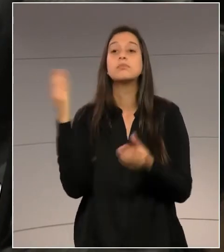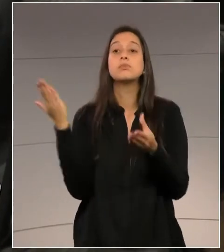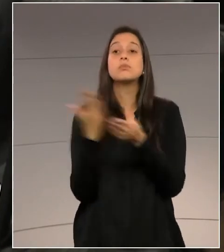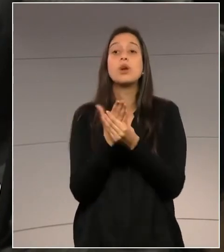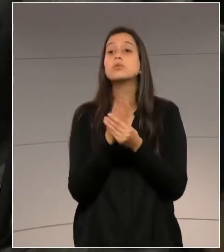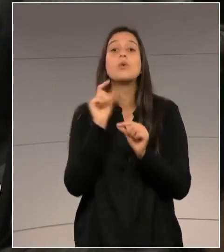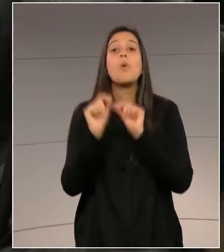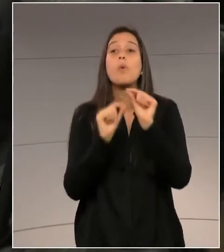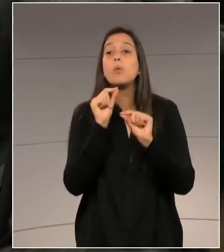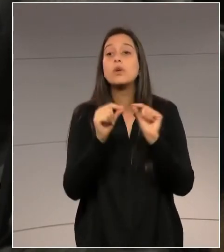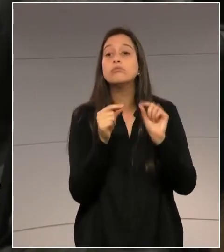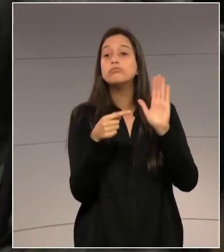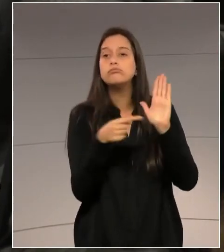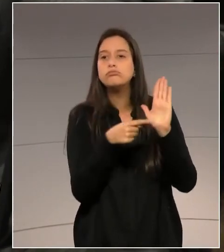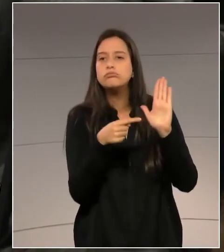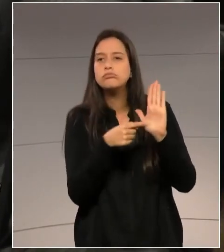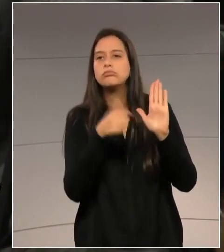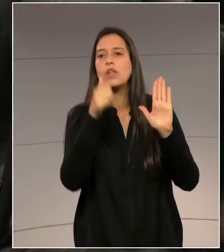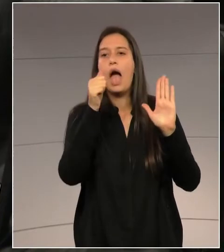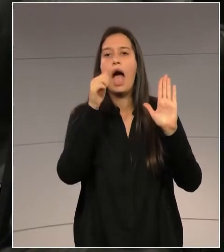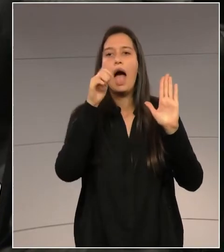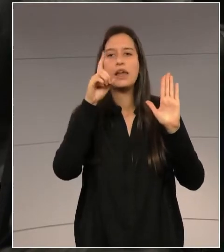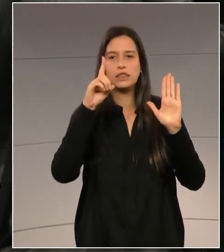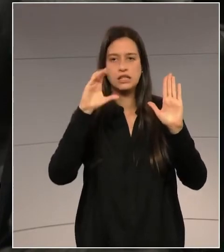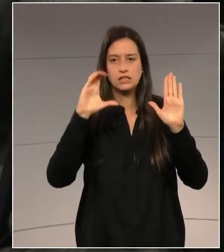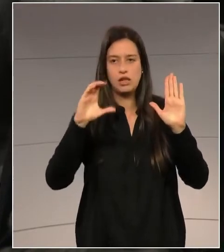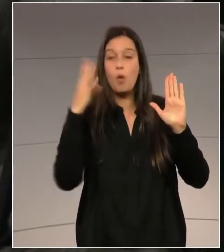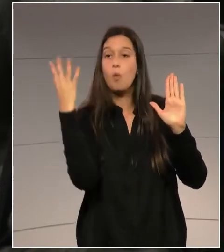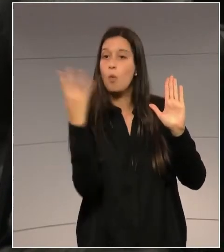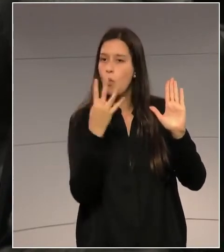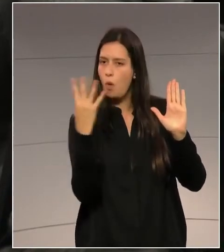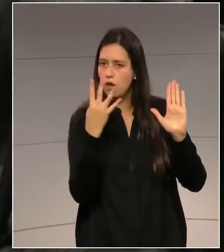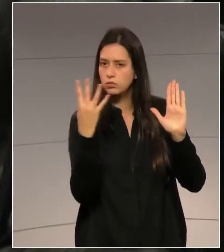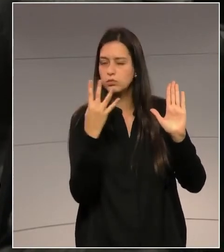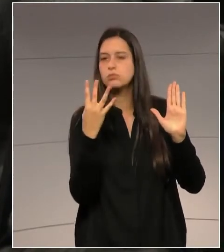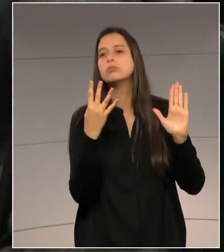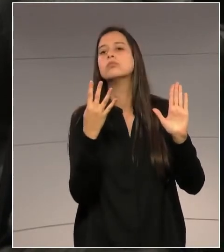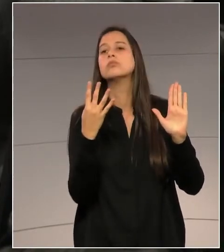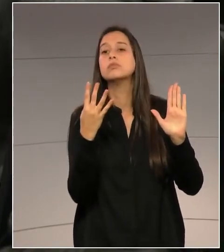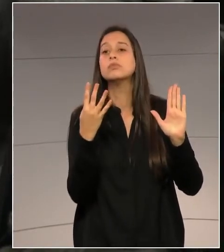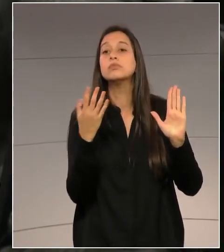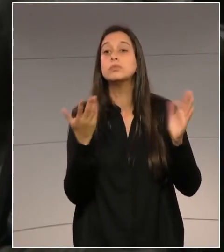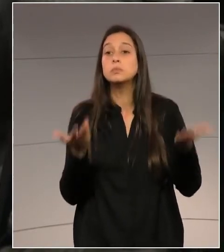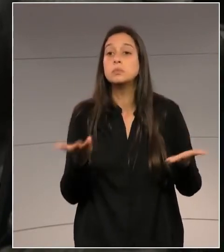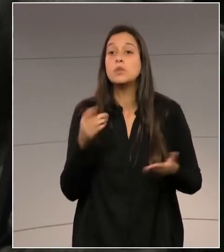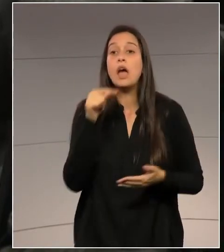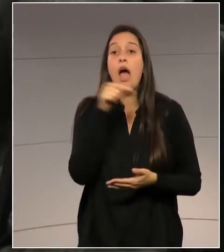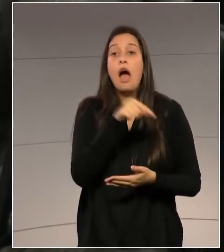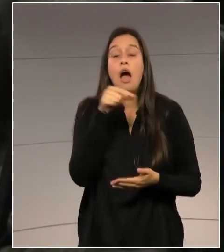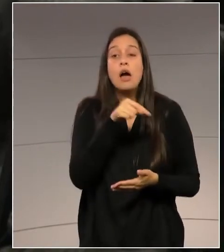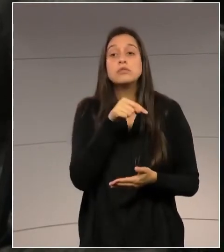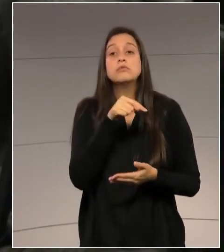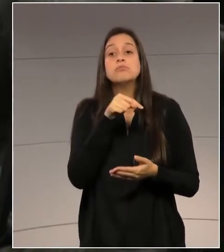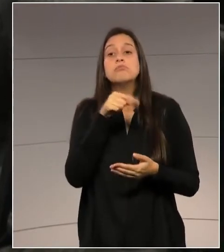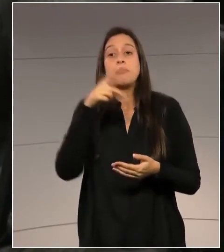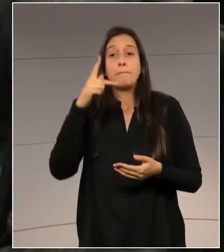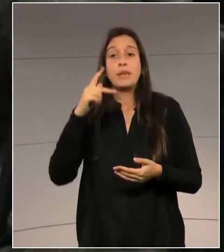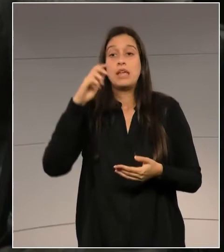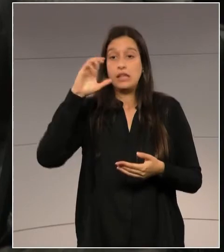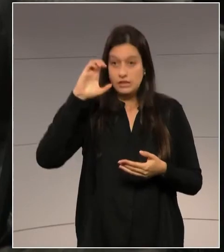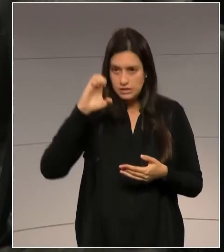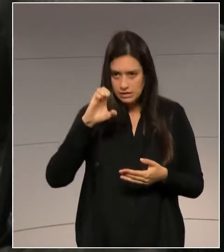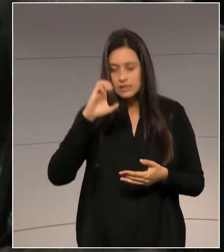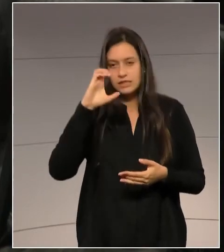em abril de 2018 o pc do b e ingressou com uma adc 54 então desde que